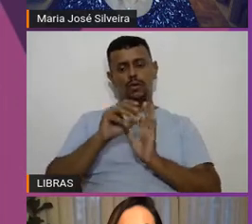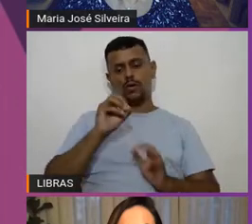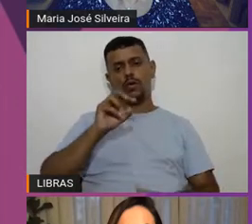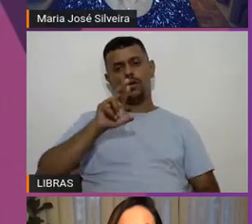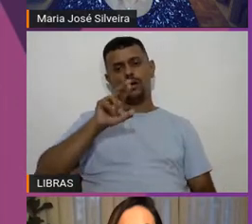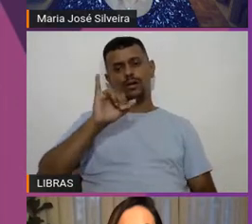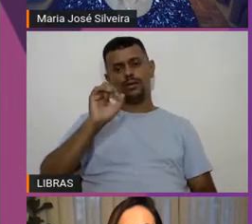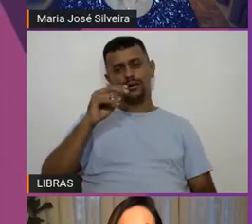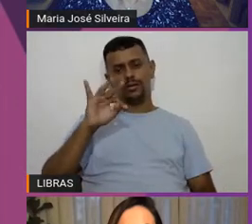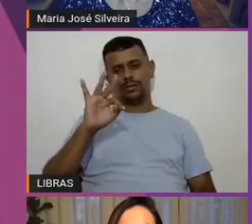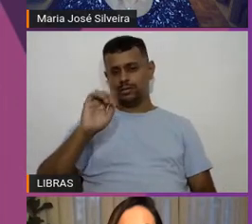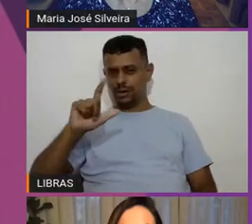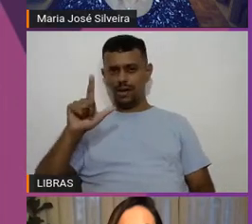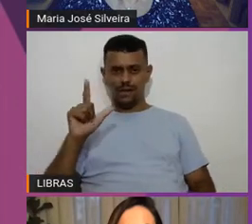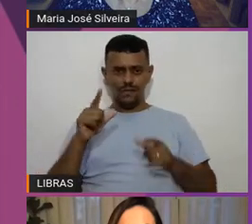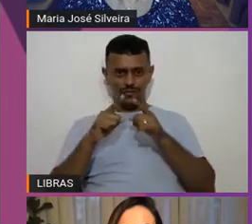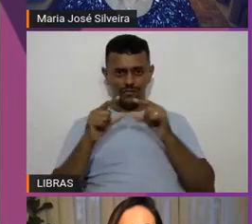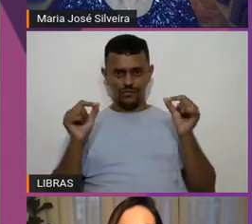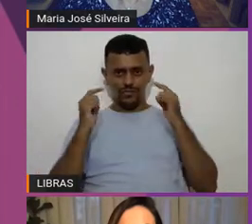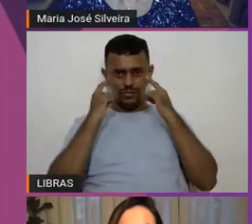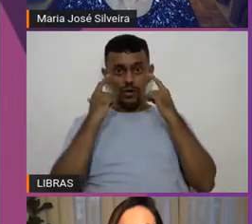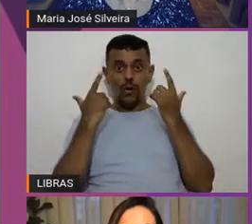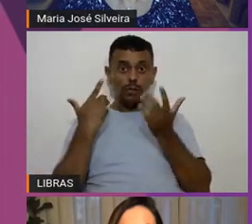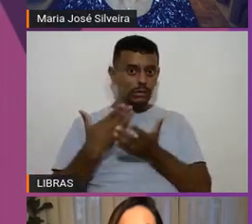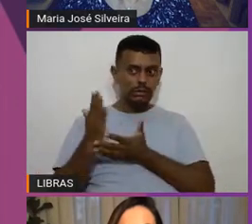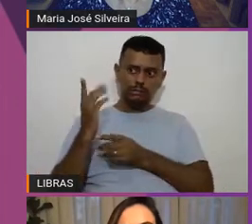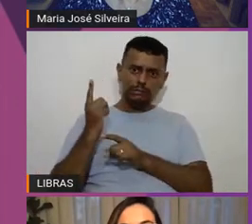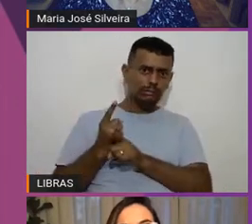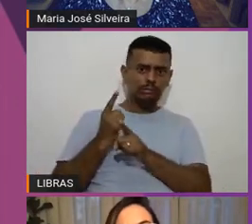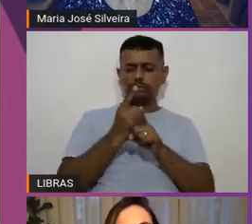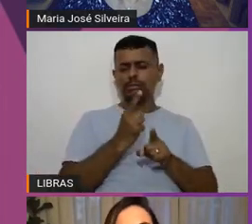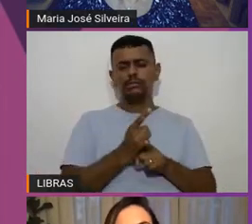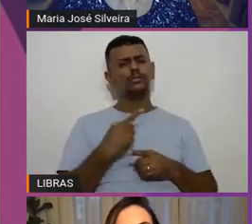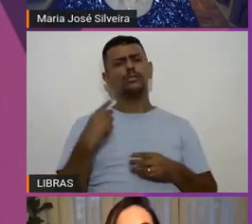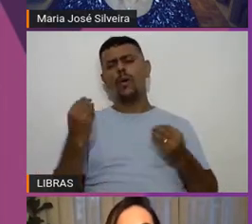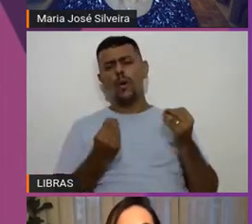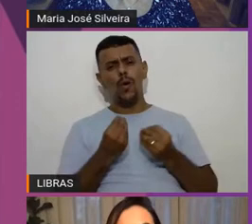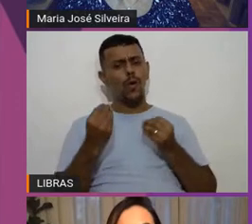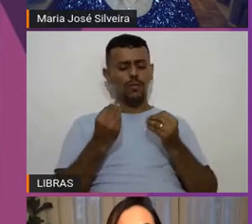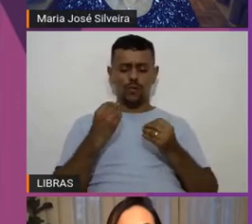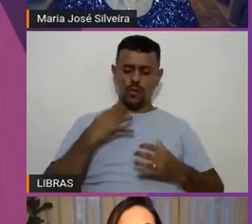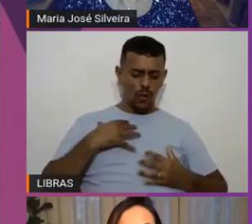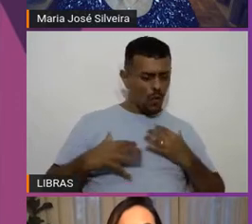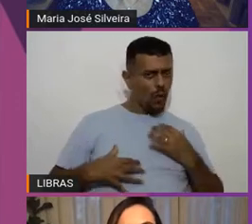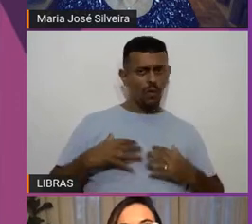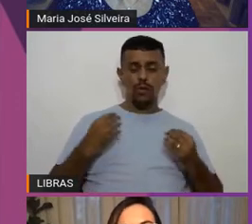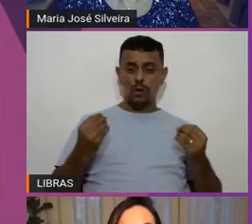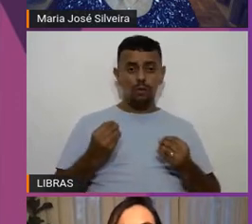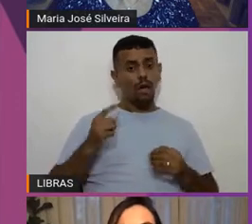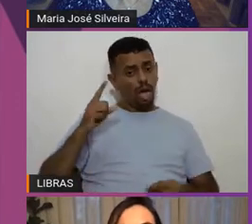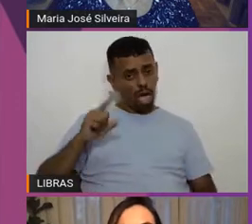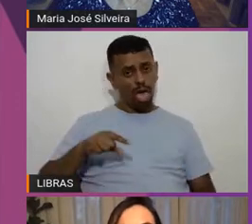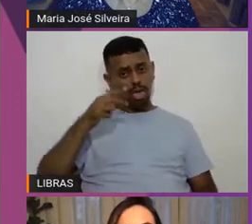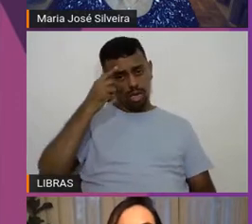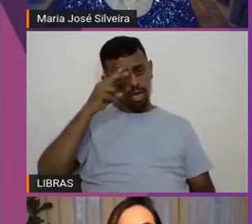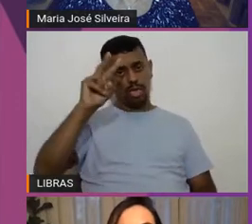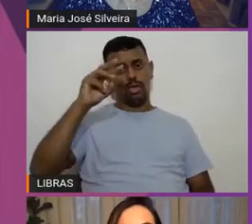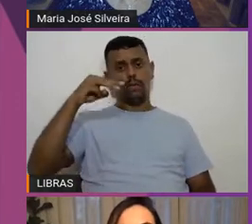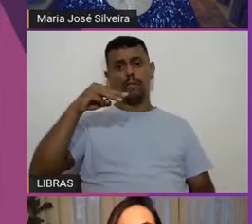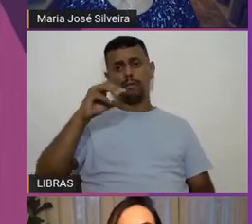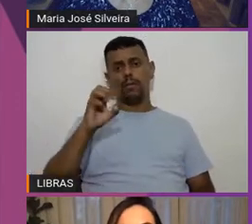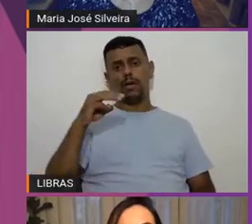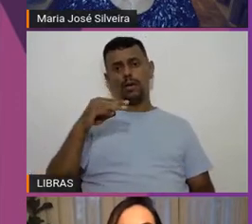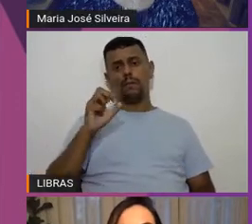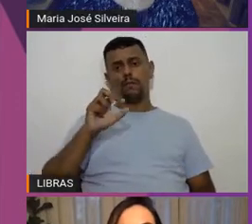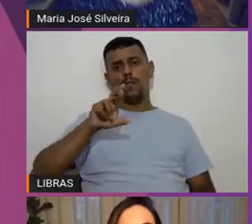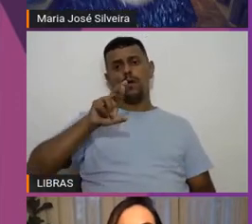já chega atendendo tempo com uma terapia parei é de entender essas dores como memórias ali no corpo né E esse sentimento me ajudou